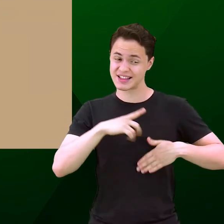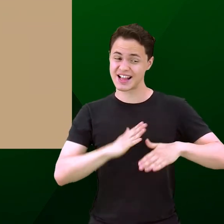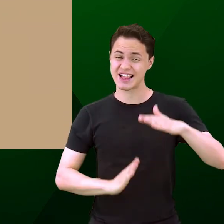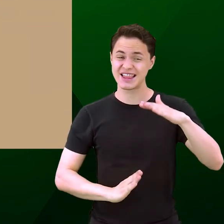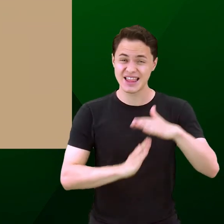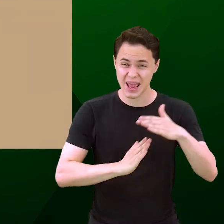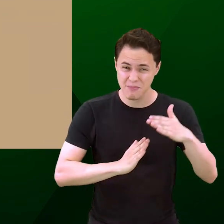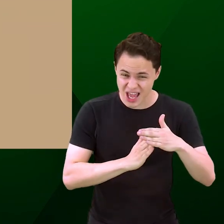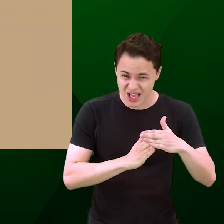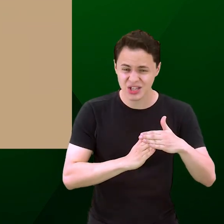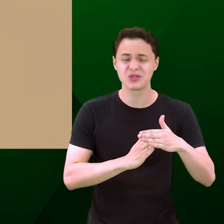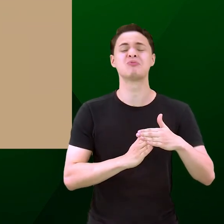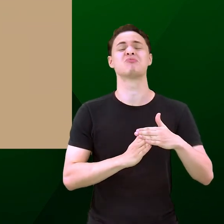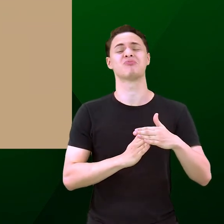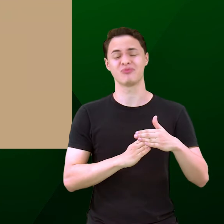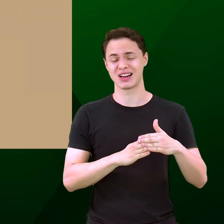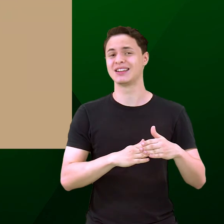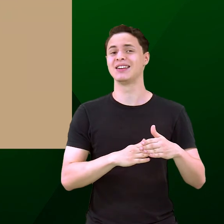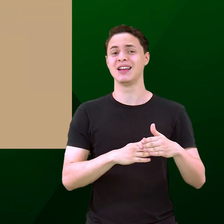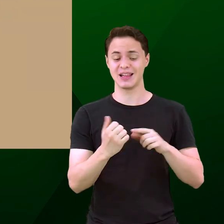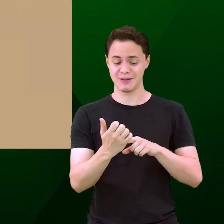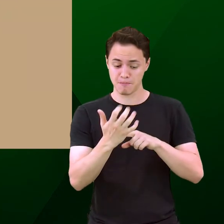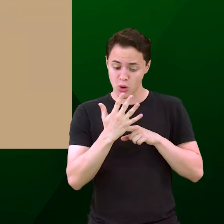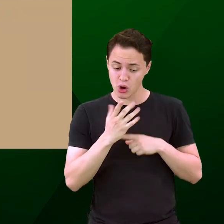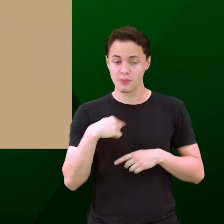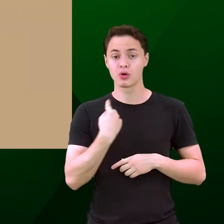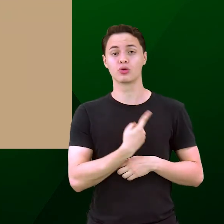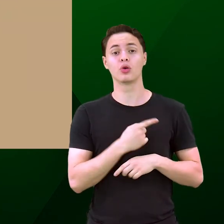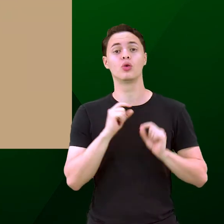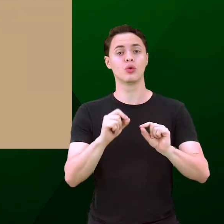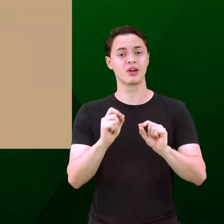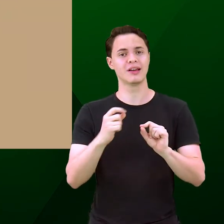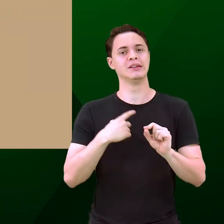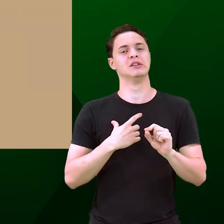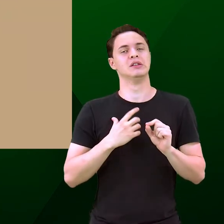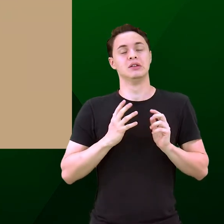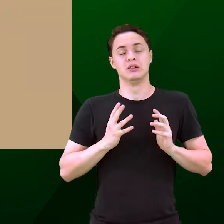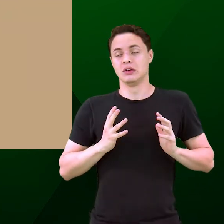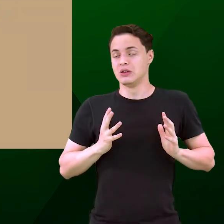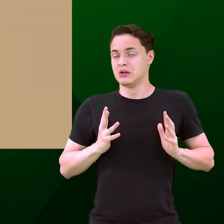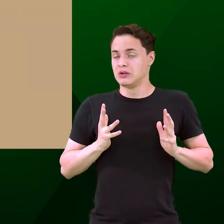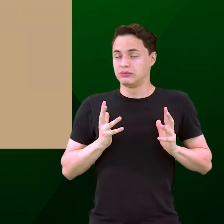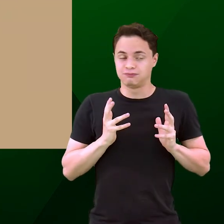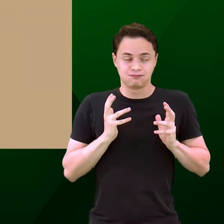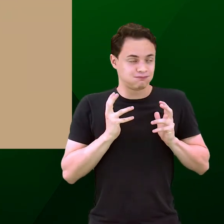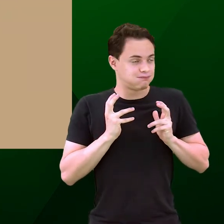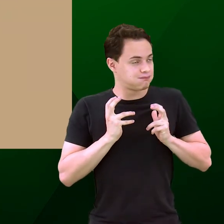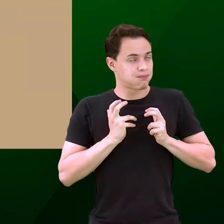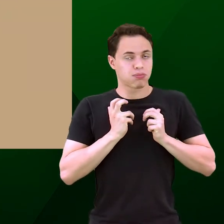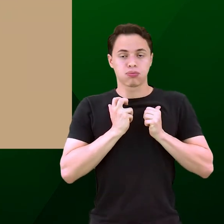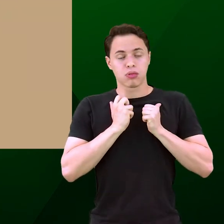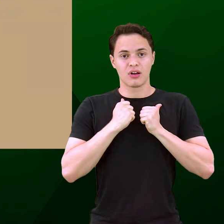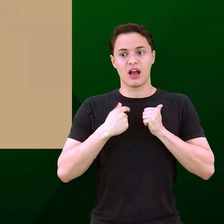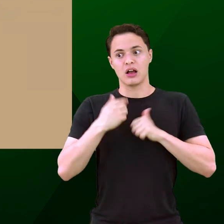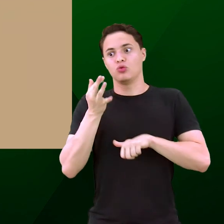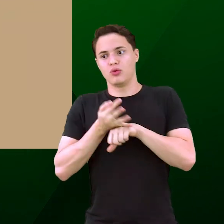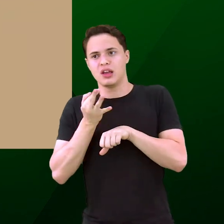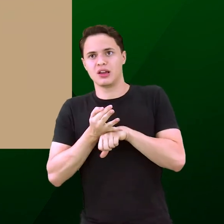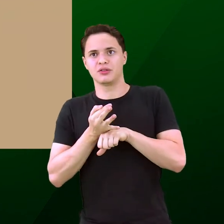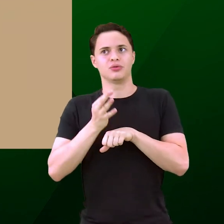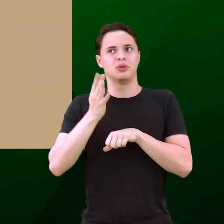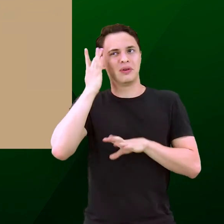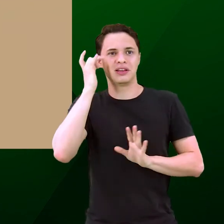conhecimento de como era o seu batimento, então ele procurava seguir essas orientações. Então a gente vai ter que período que